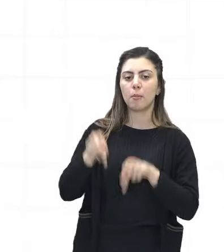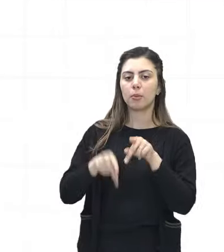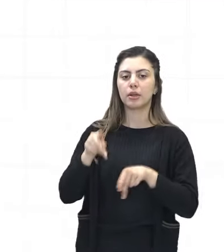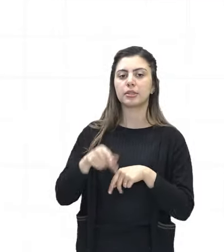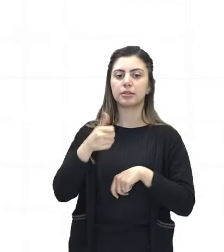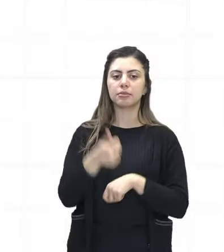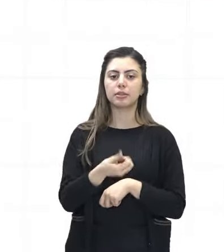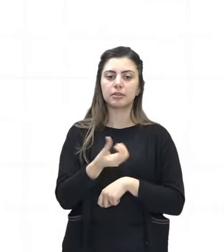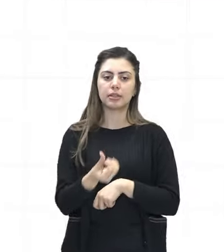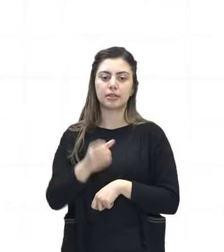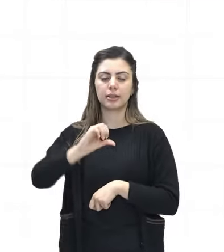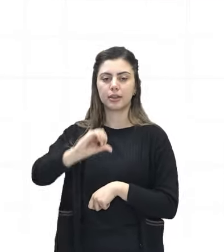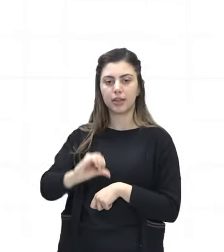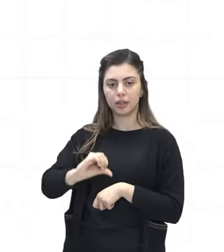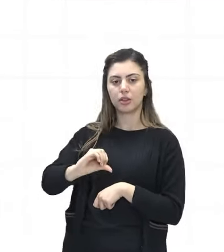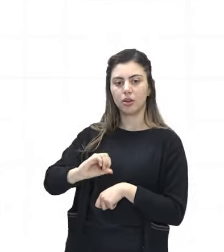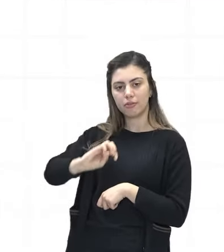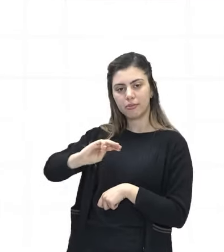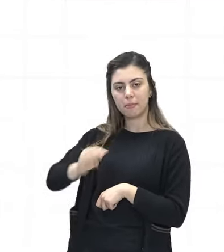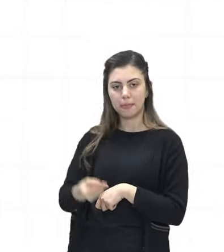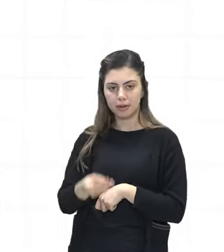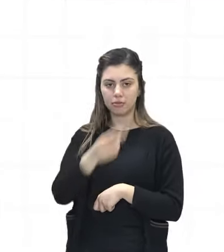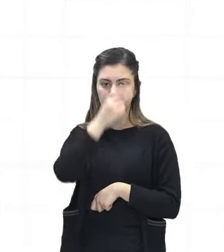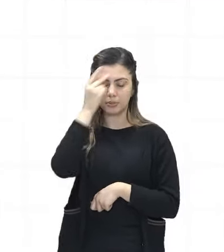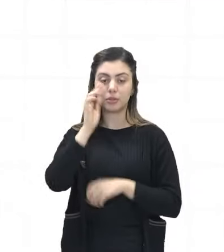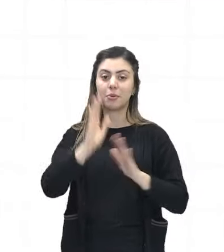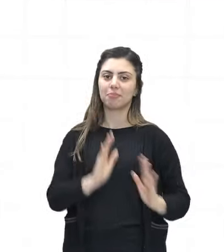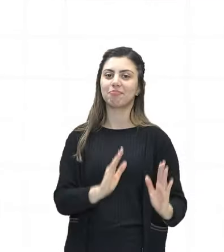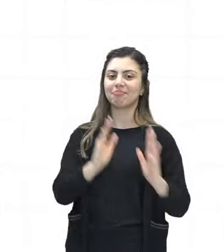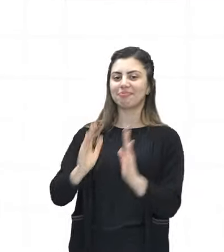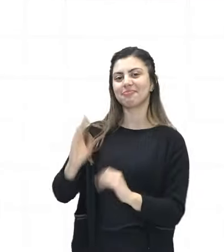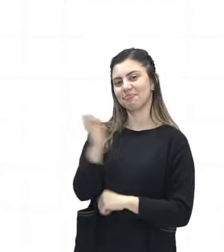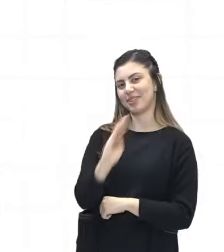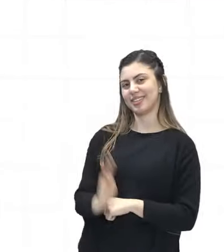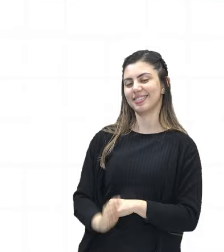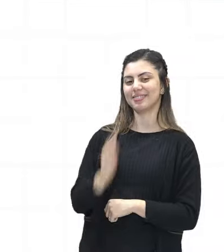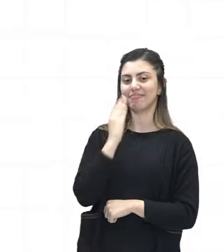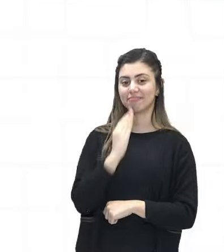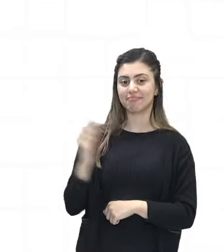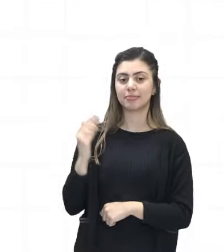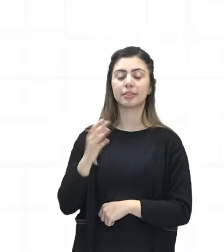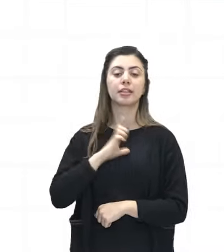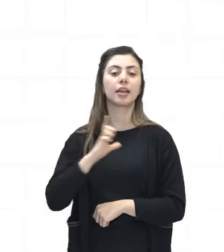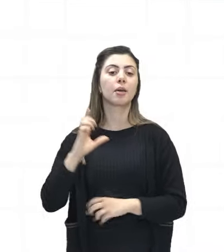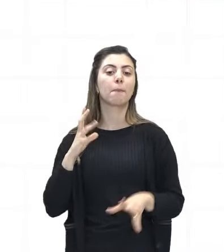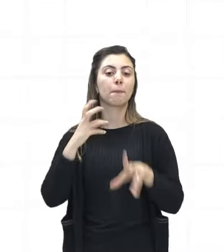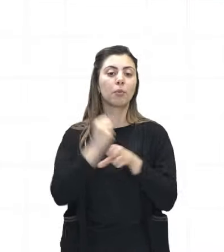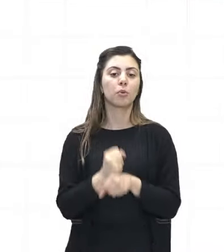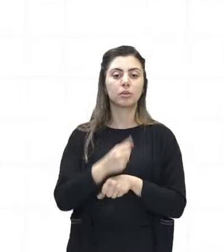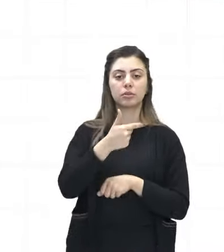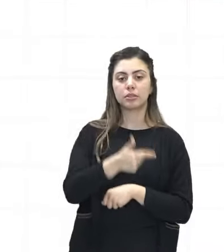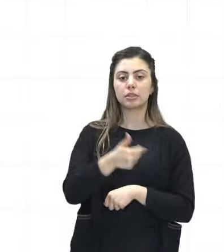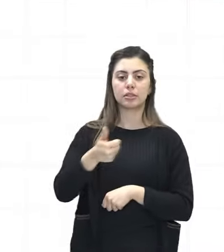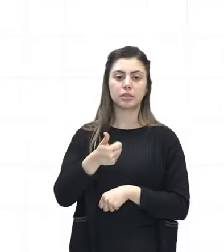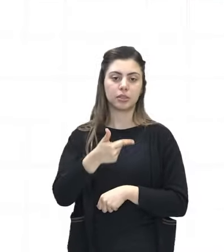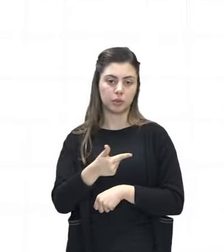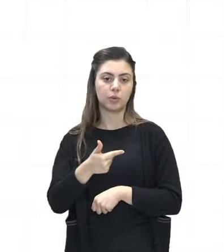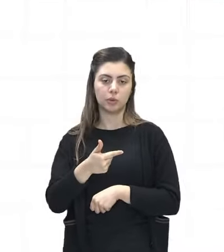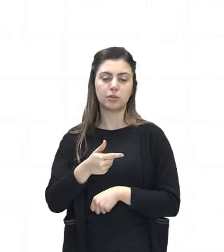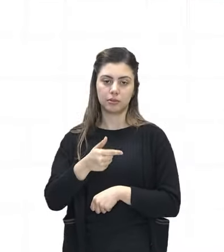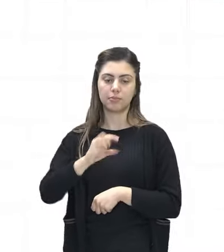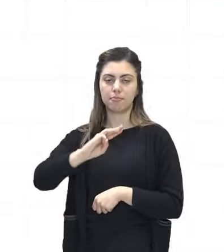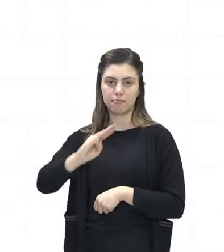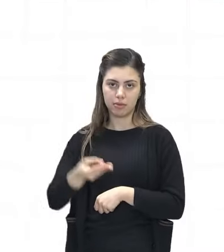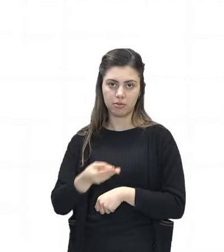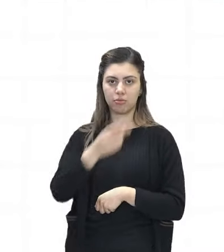milhões de habitantes um pouco mais agora sim tá o Brasil que tem um pouco mais de 212 milhões de habitantes e